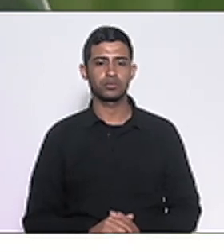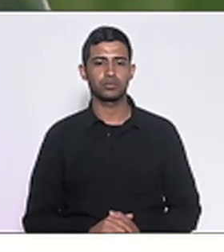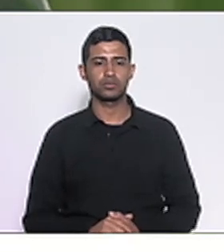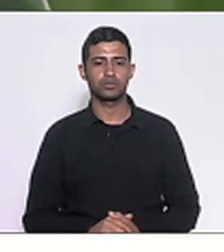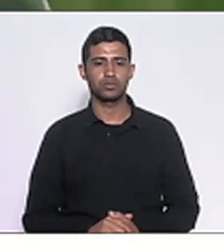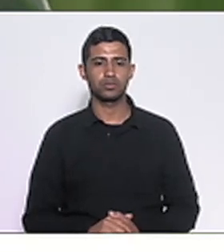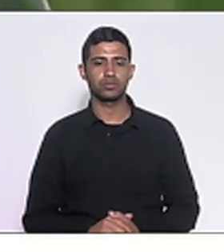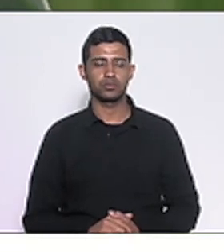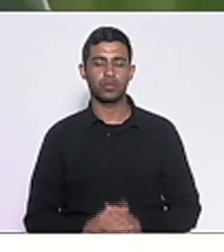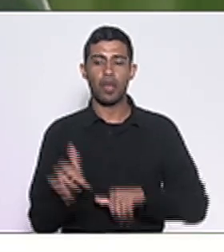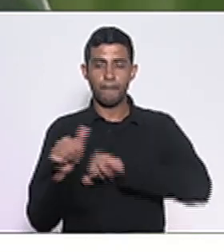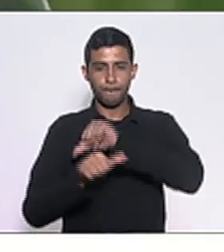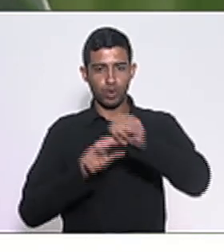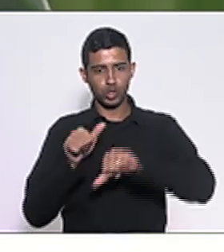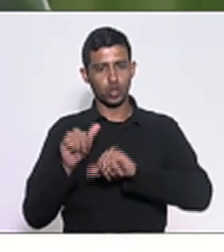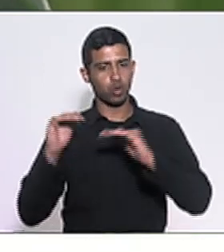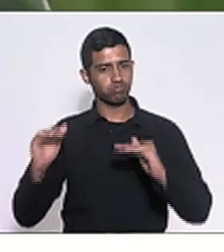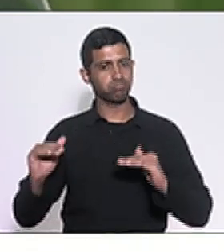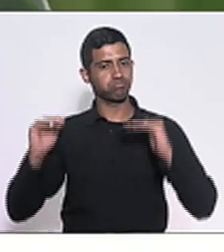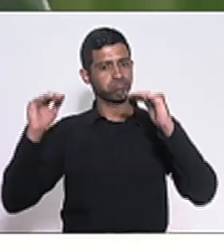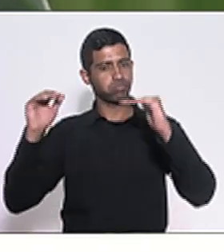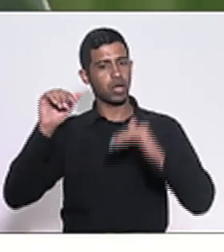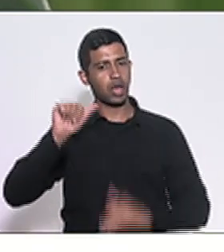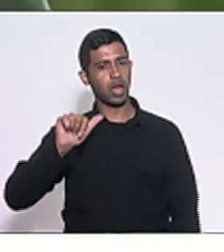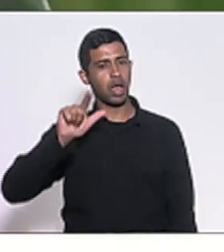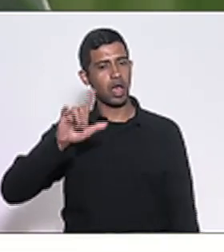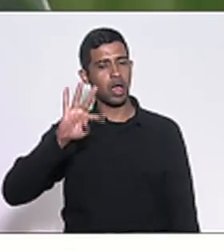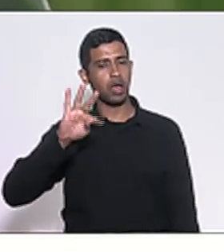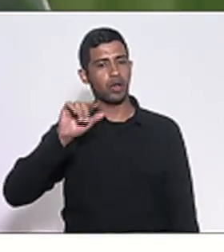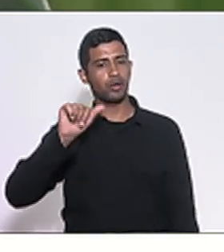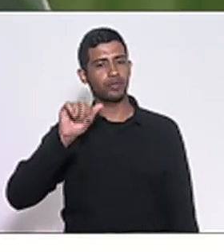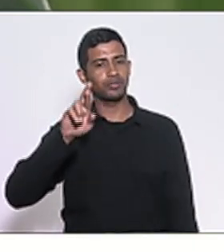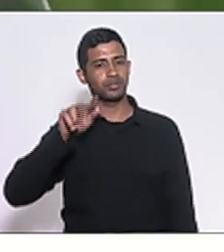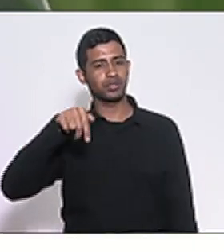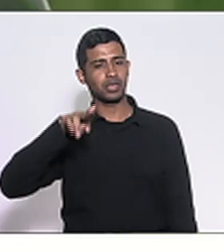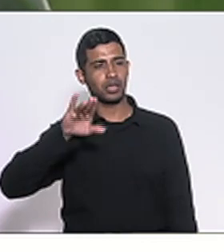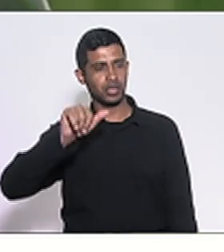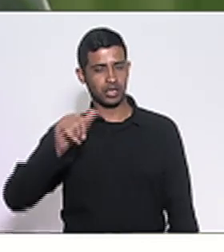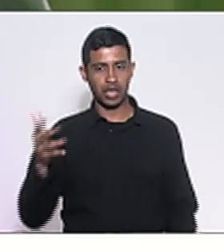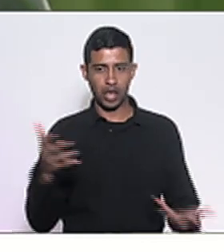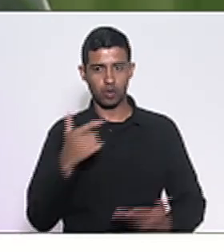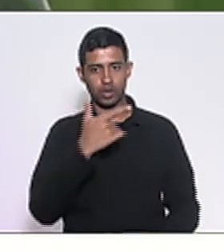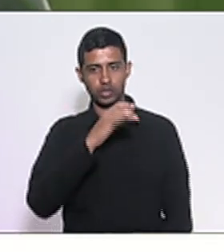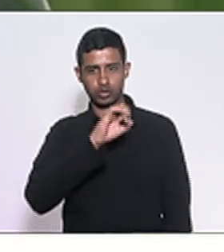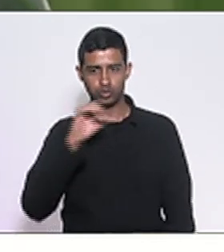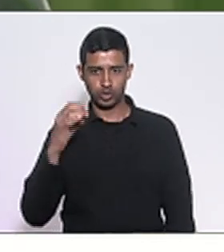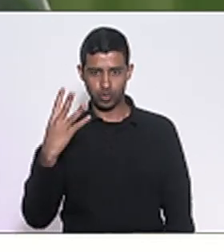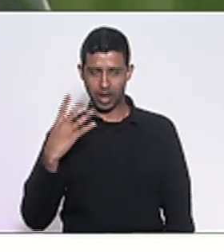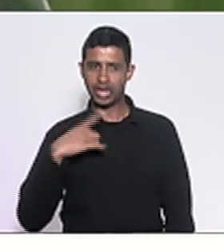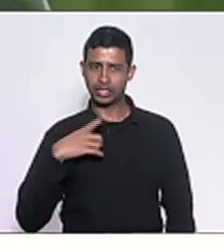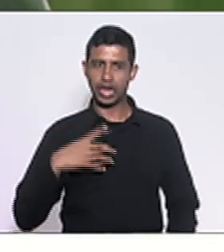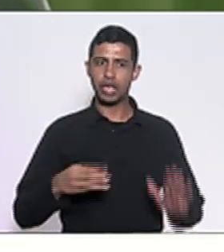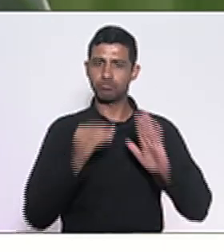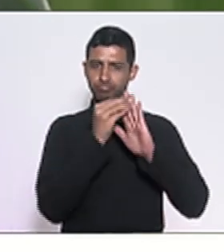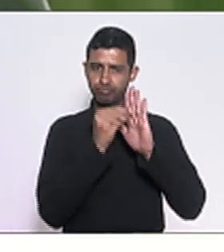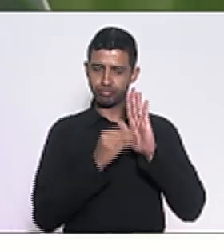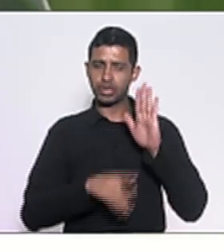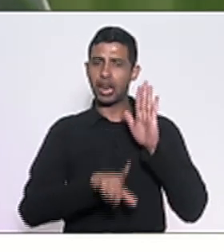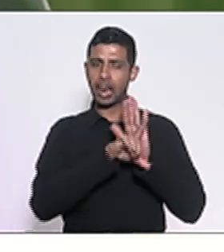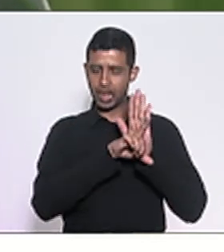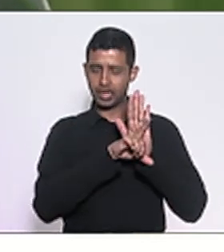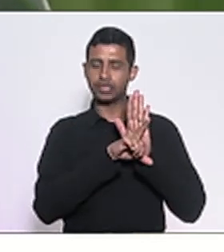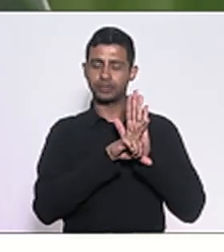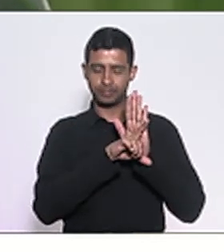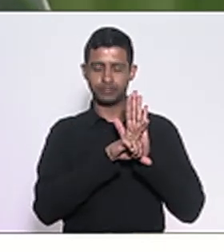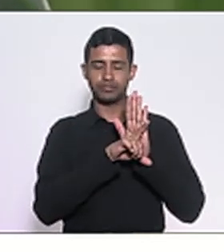virou autarquia, e agora, mais recentemente, em 2004, tem a sua denominação estabelecida em lei,